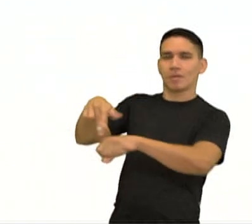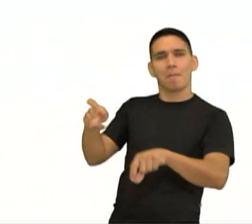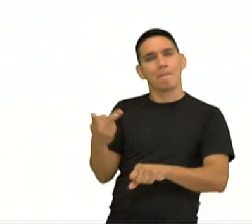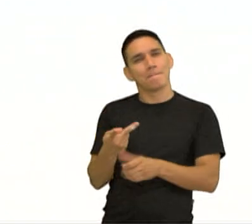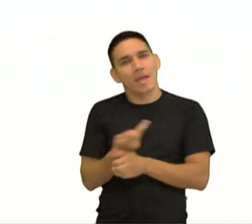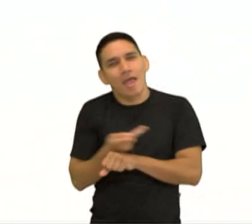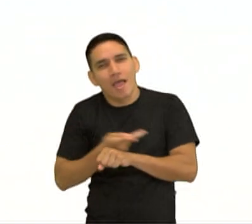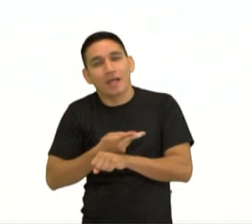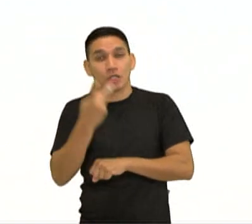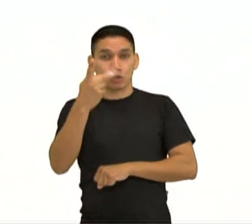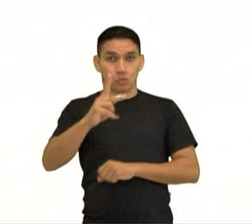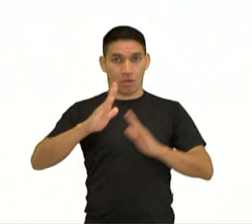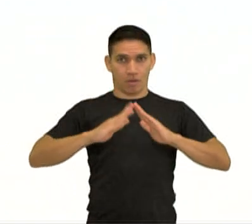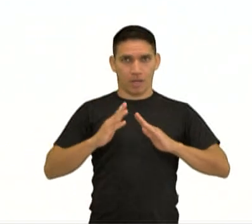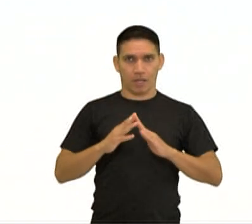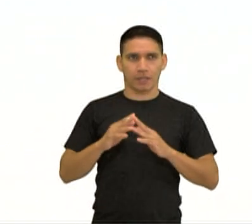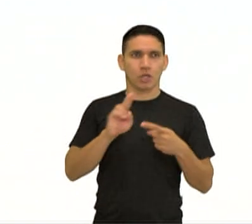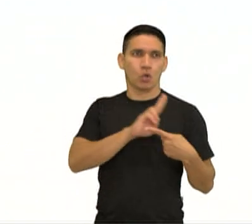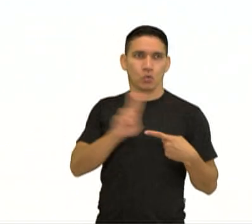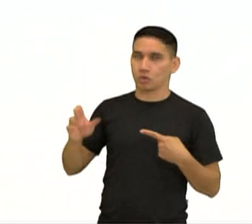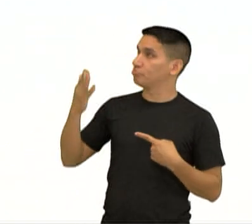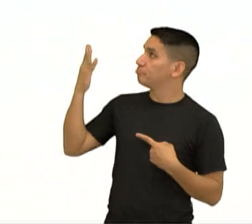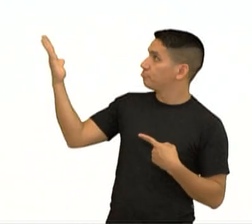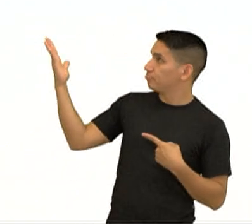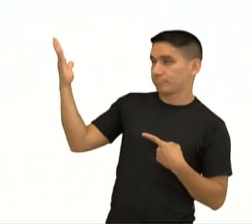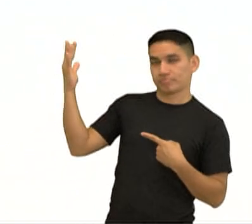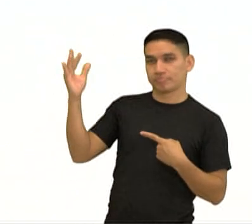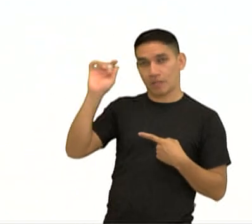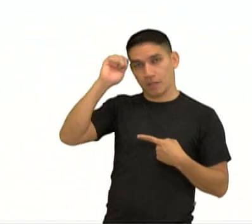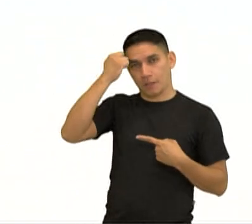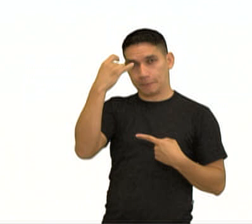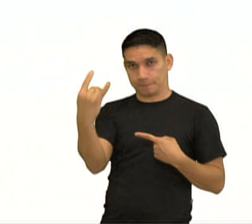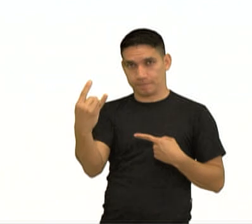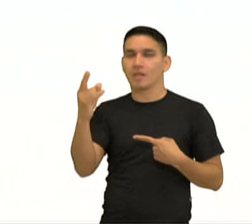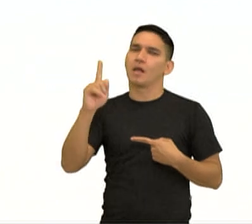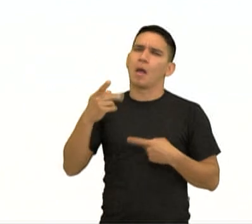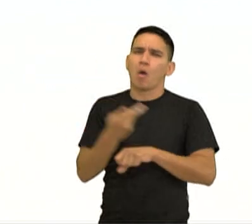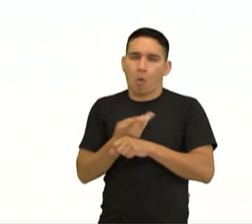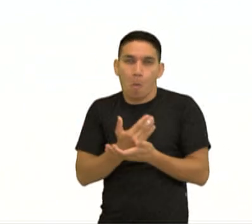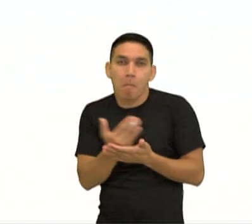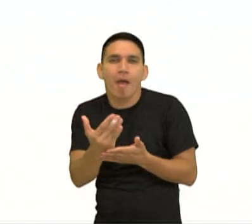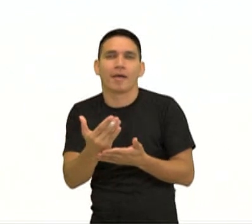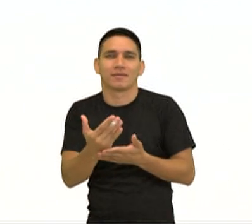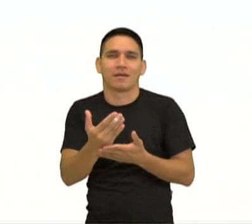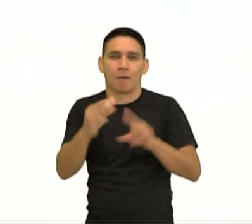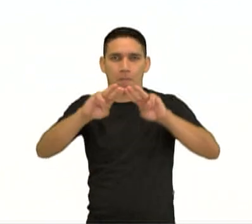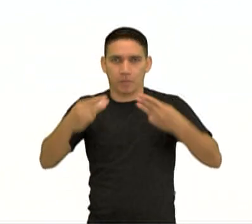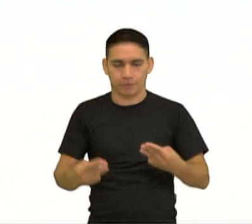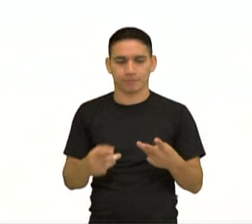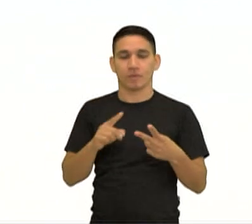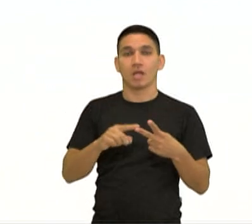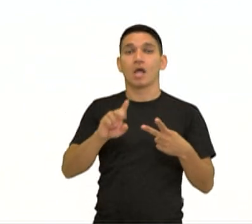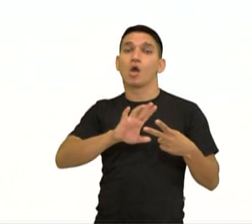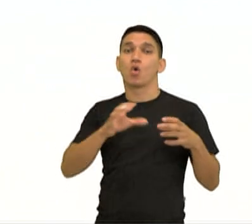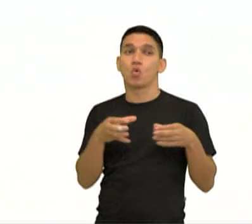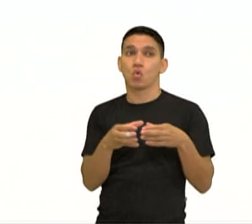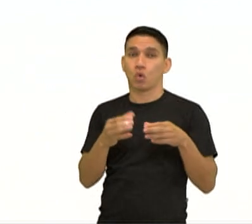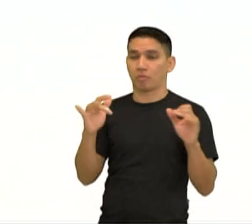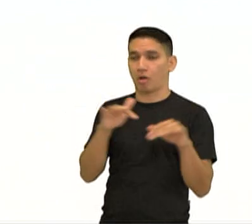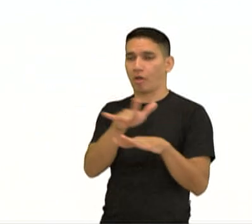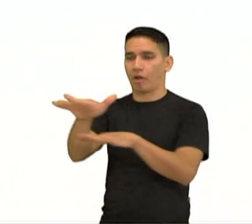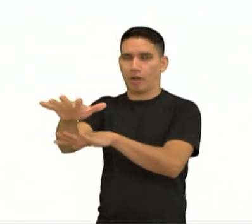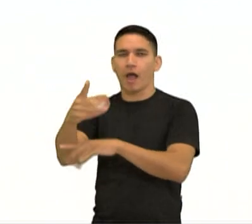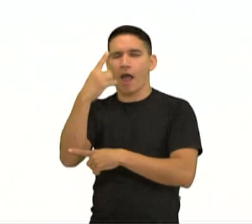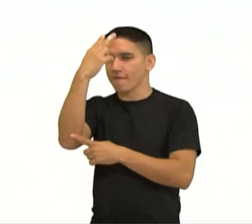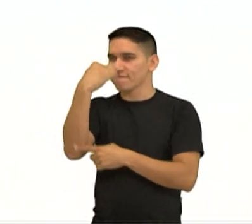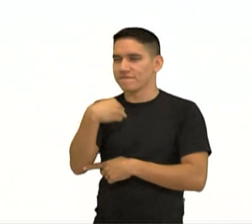sua casa a Marina Abramovic, comece pela performance do museu que eu lhe falei, Grupo Desvio Coletivo, corre lá ver o vídeo dos